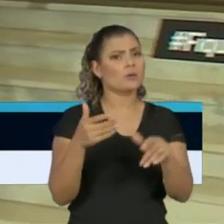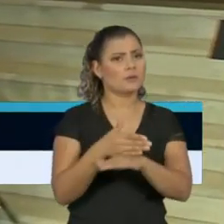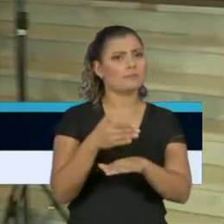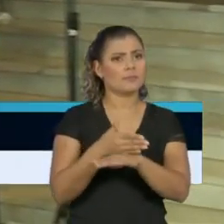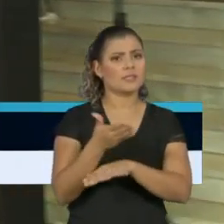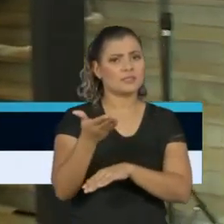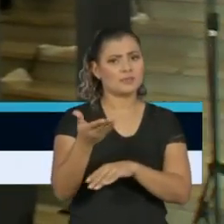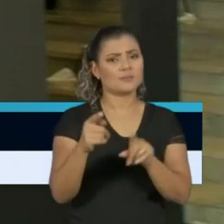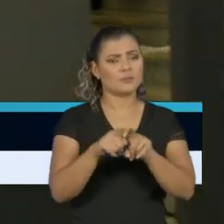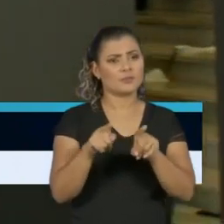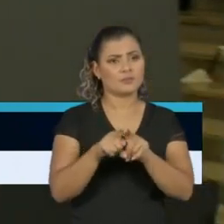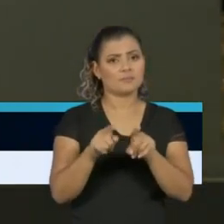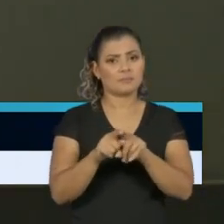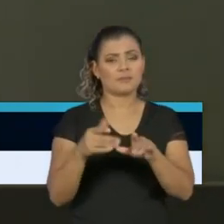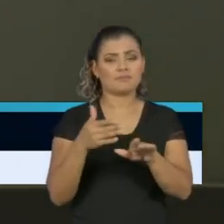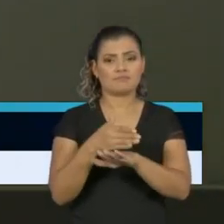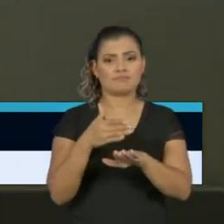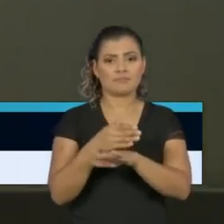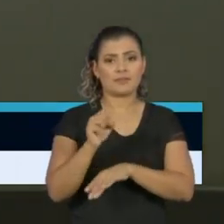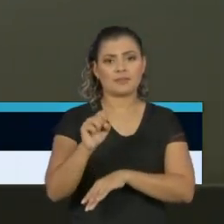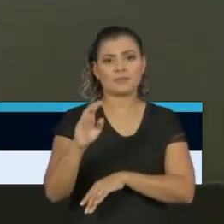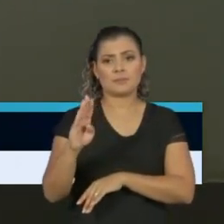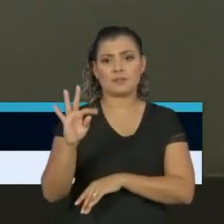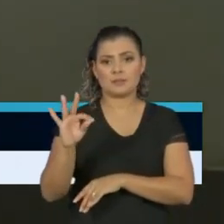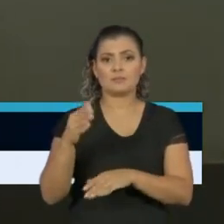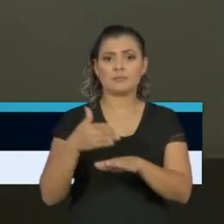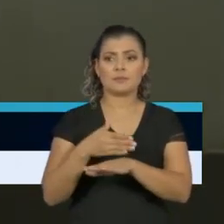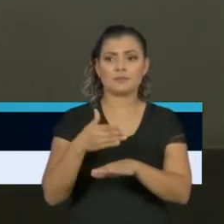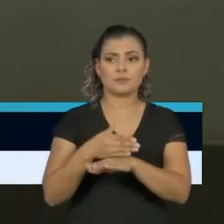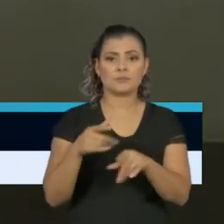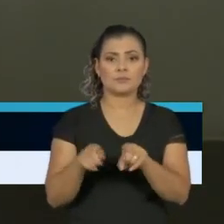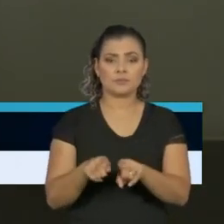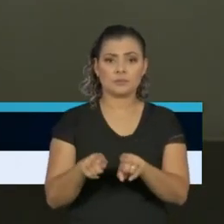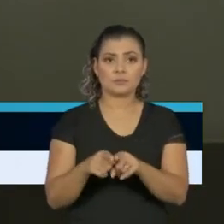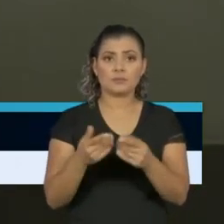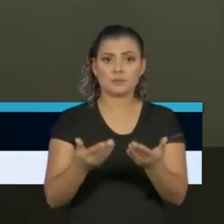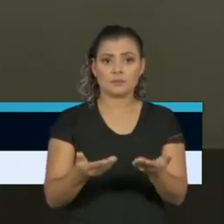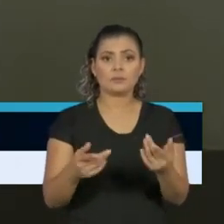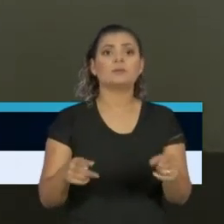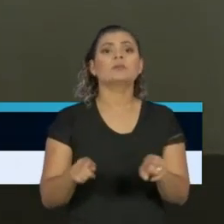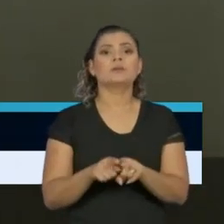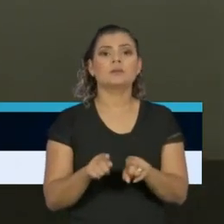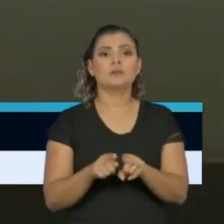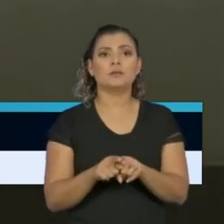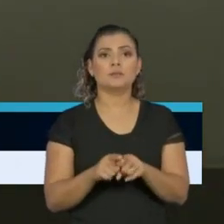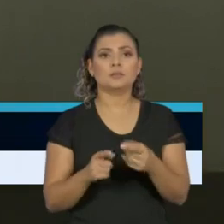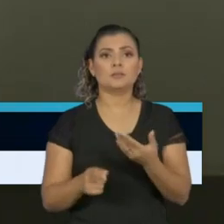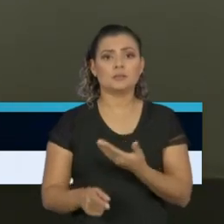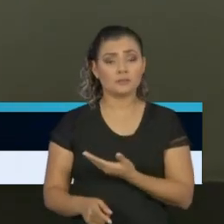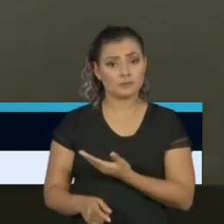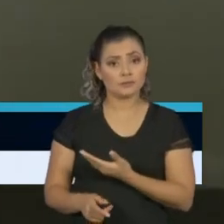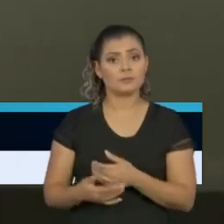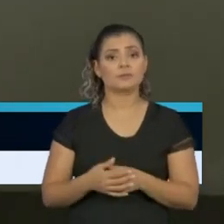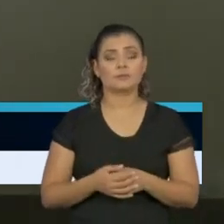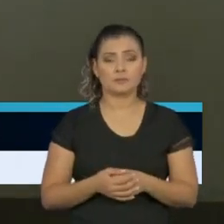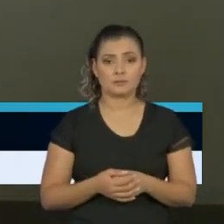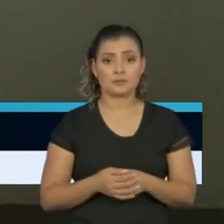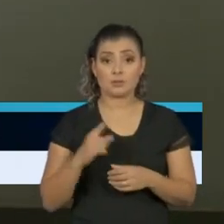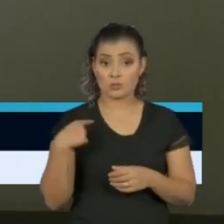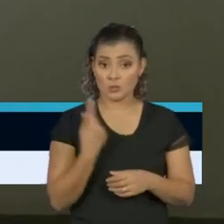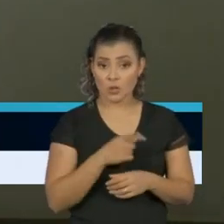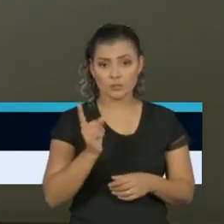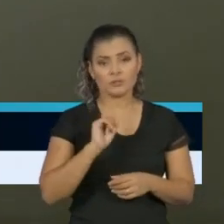expressiva das coletivas, o SBT esteve aqui presente conosco também. Portanto, aqui o nosso registro de agradecimento, não por nós, mas